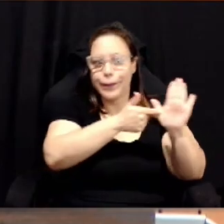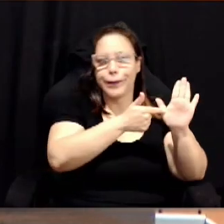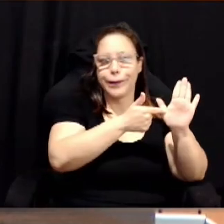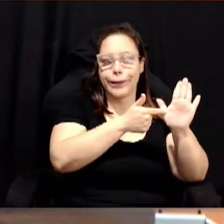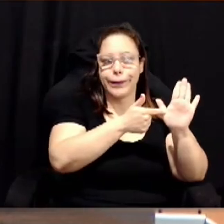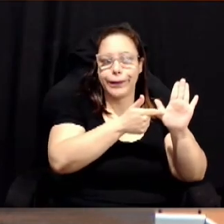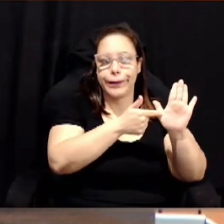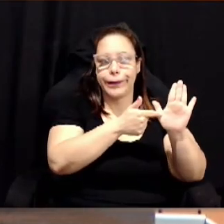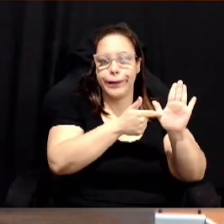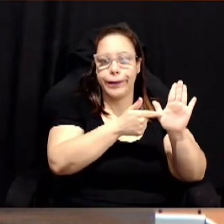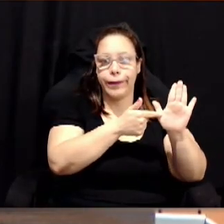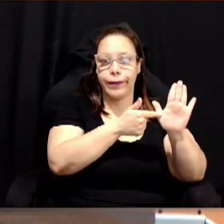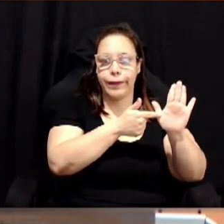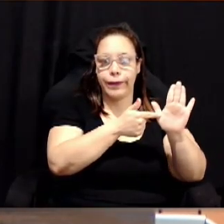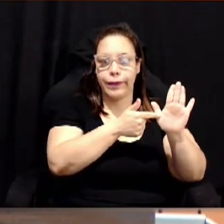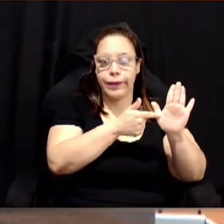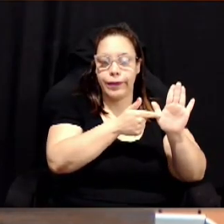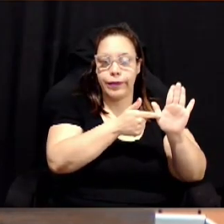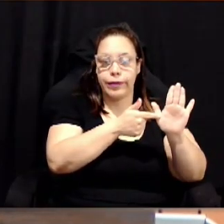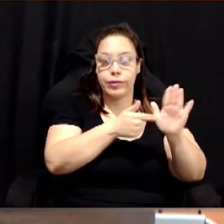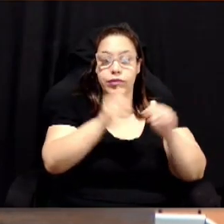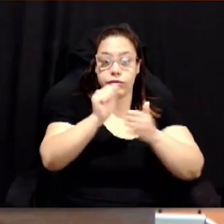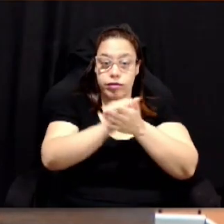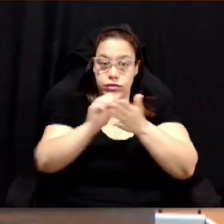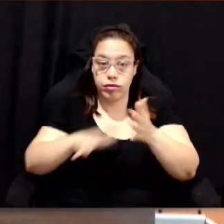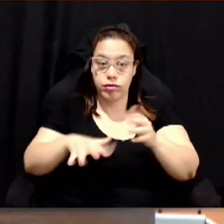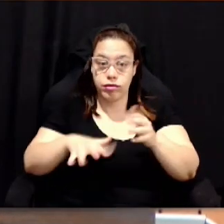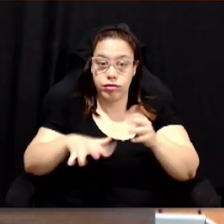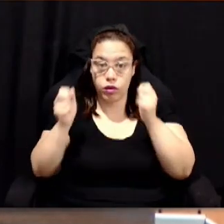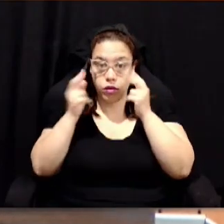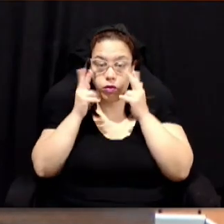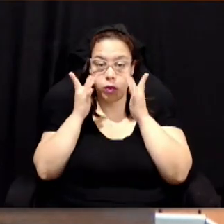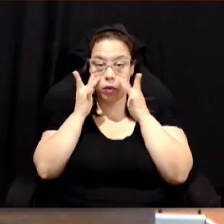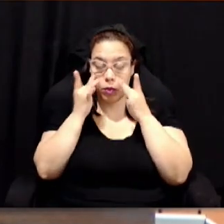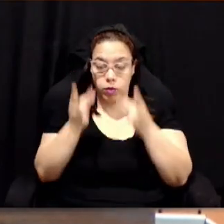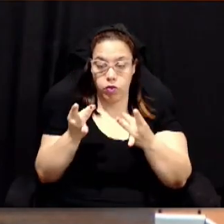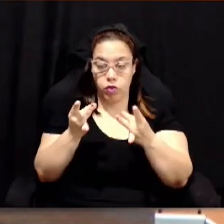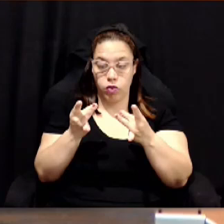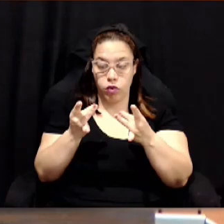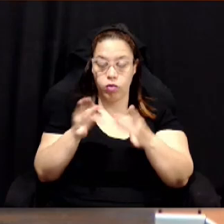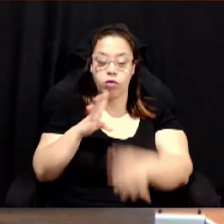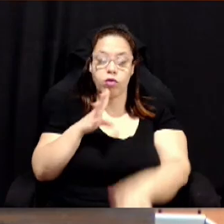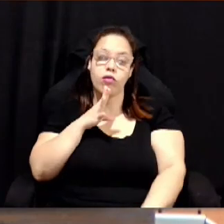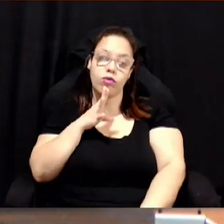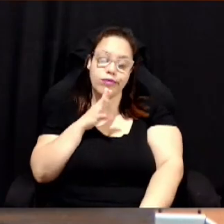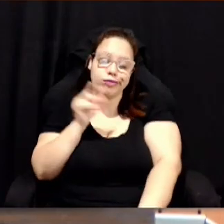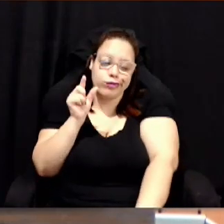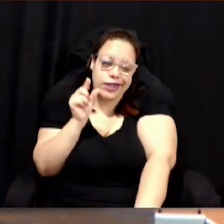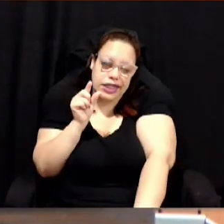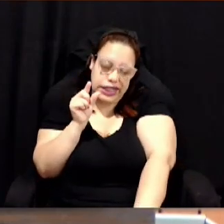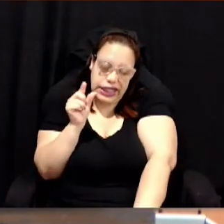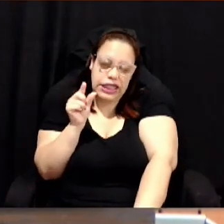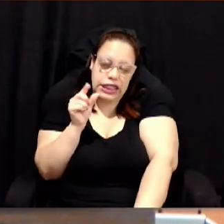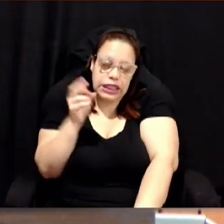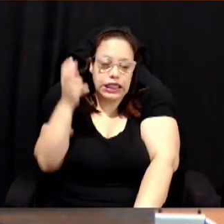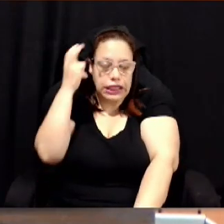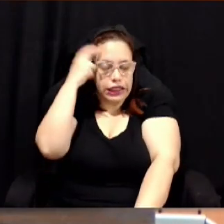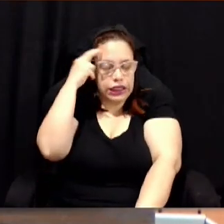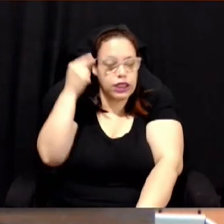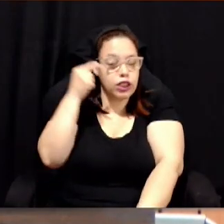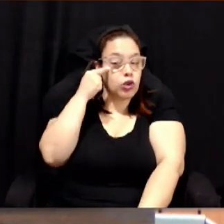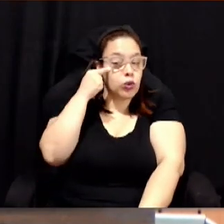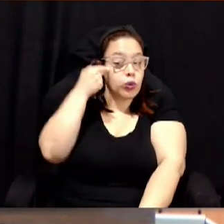para que essa atividade possa atrair mais gente para conhecer um pouquinho da cultura japonesa aqui em Campinas,